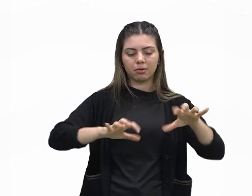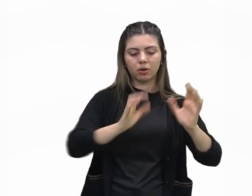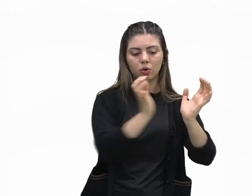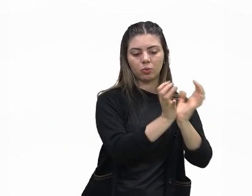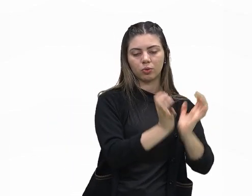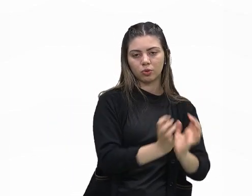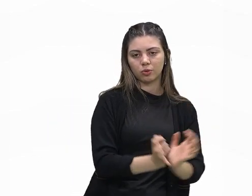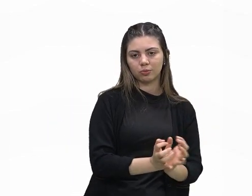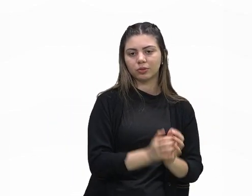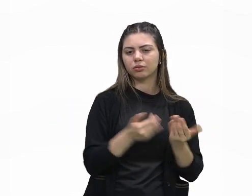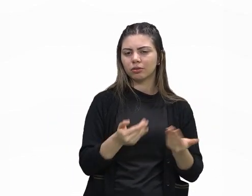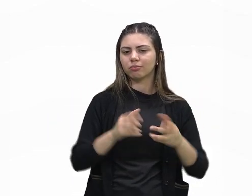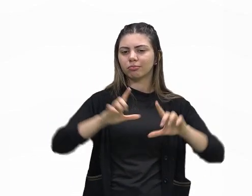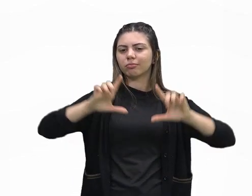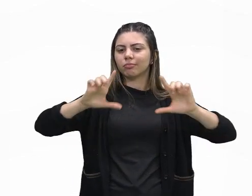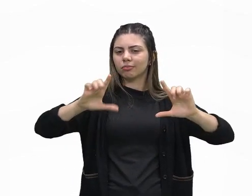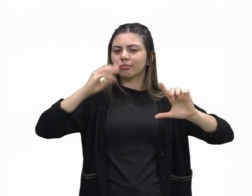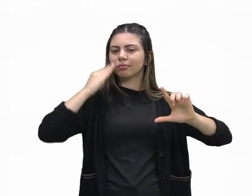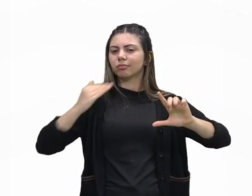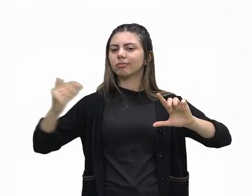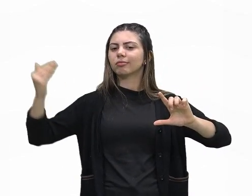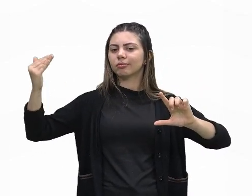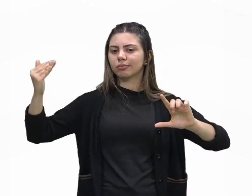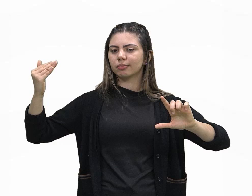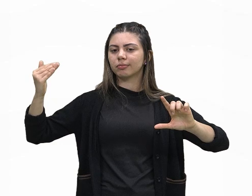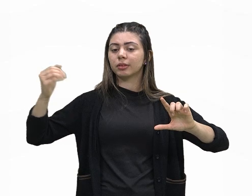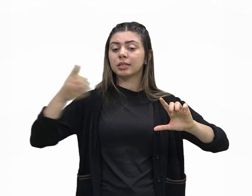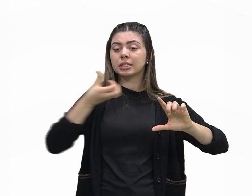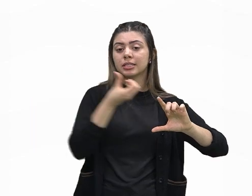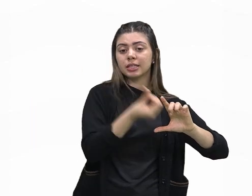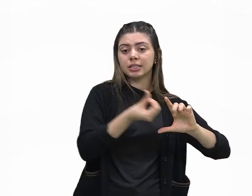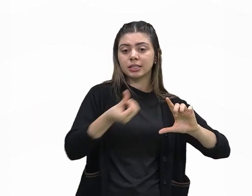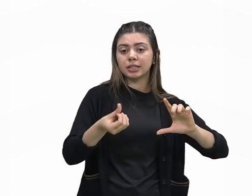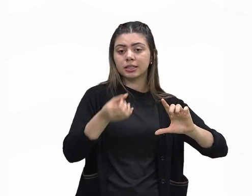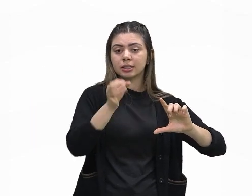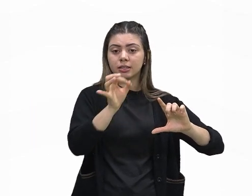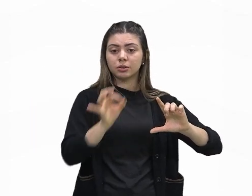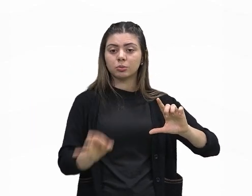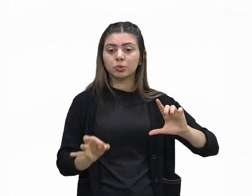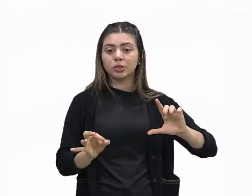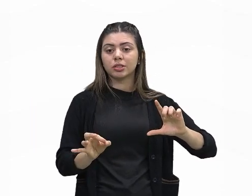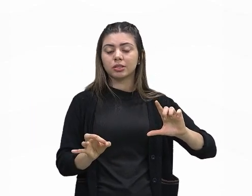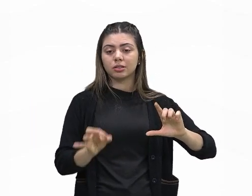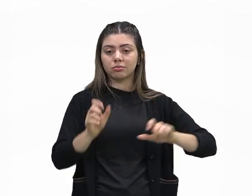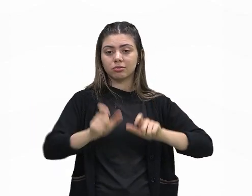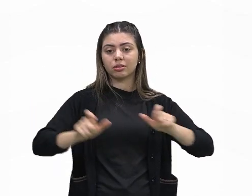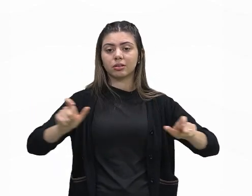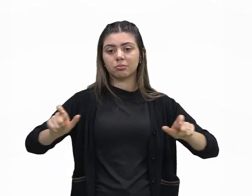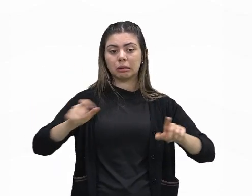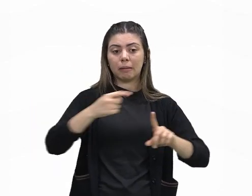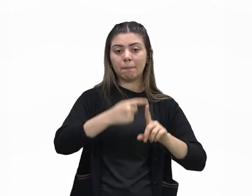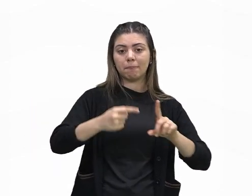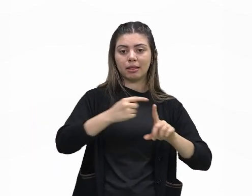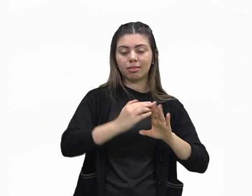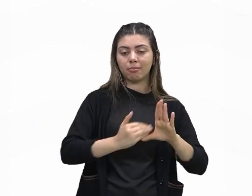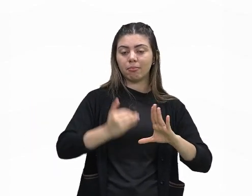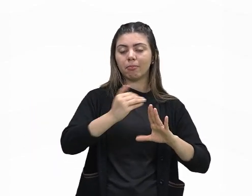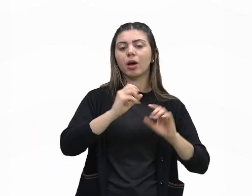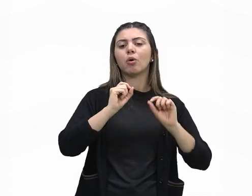nós estamos vendo aí na pirâmide, a maioria, 66% da pirâmide, mais da metade dessa